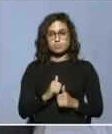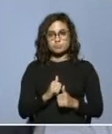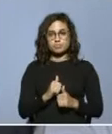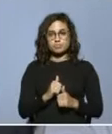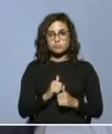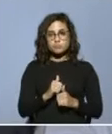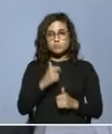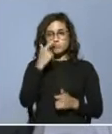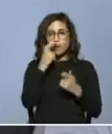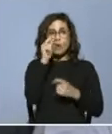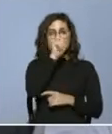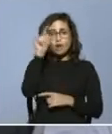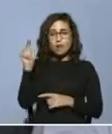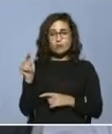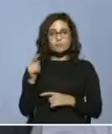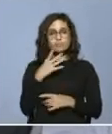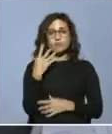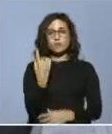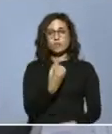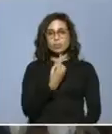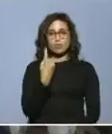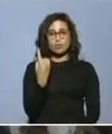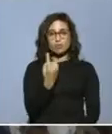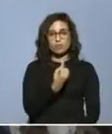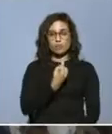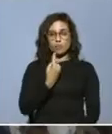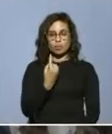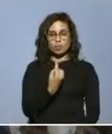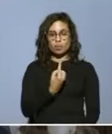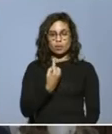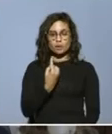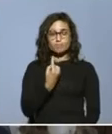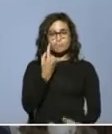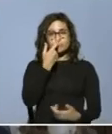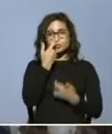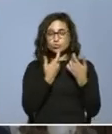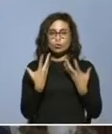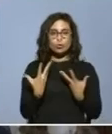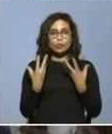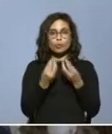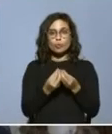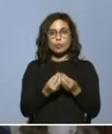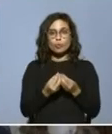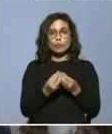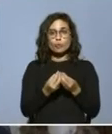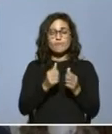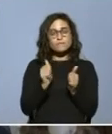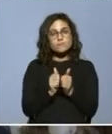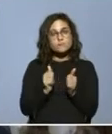onde tantos sozinhos não têm ninguém que lhes faça